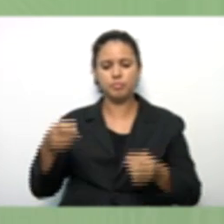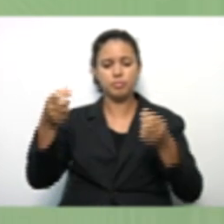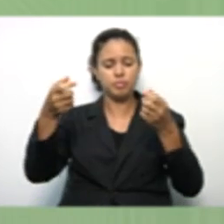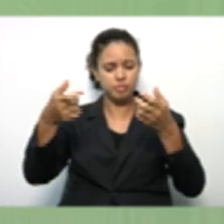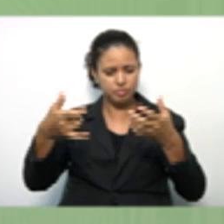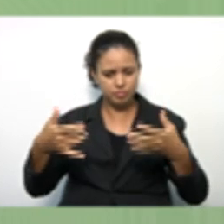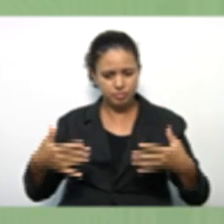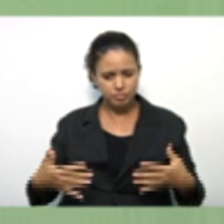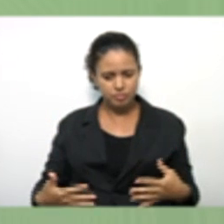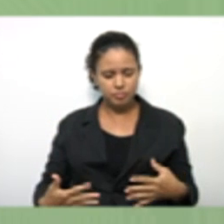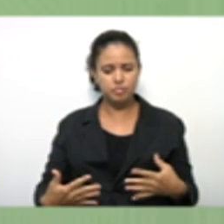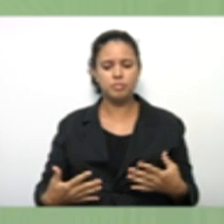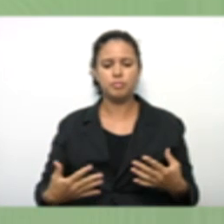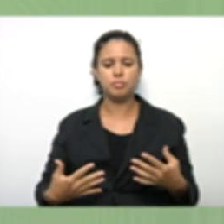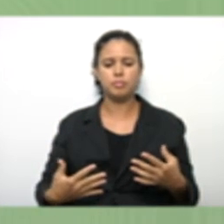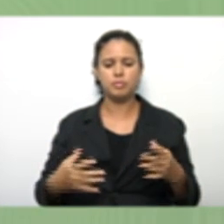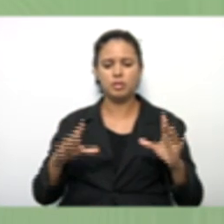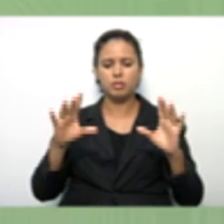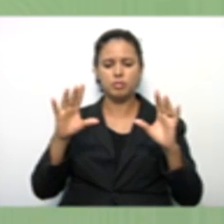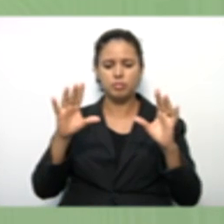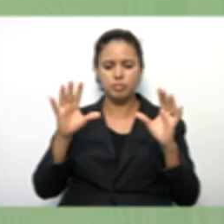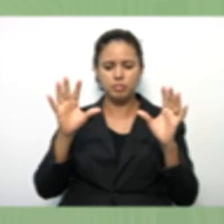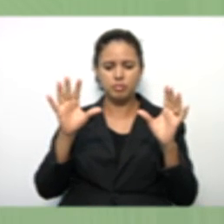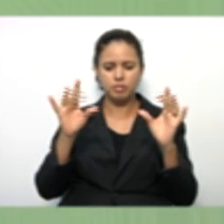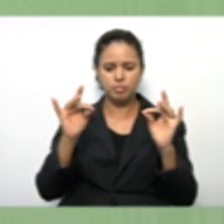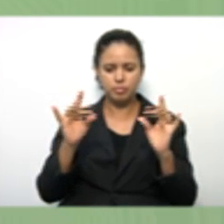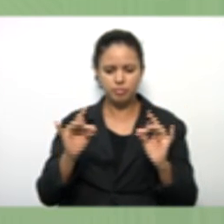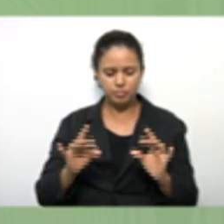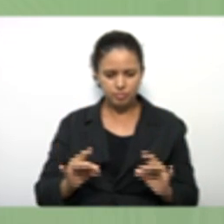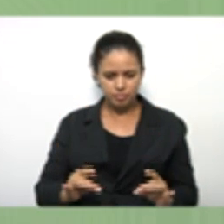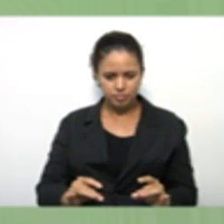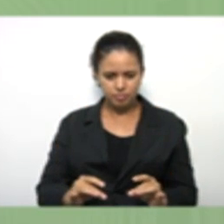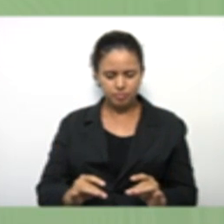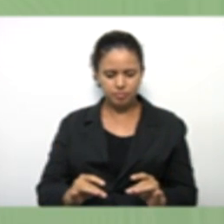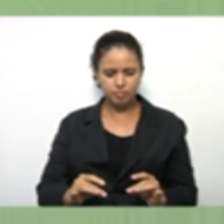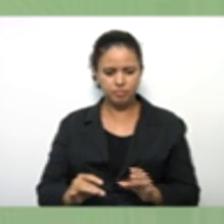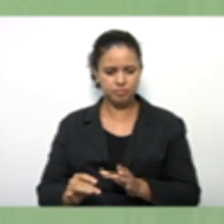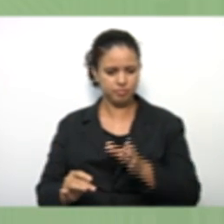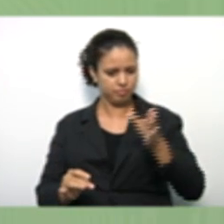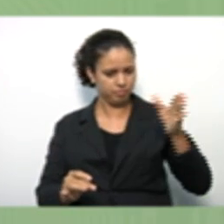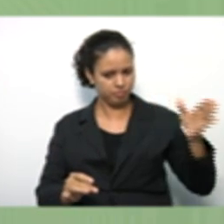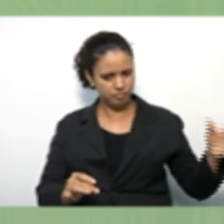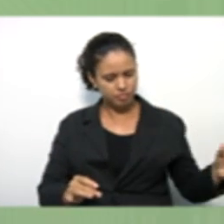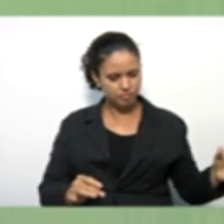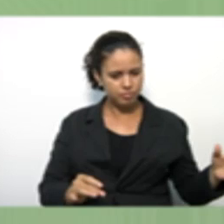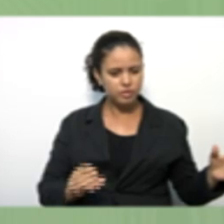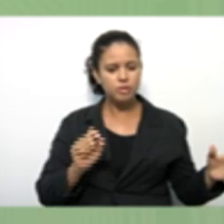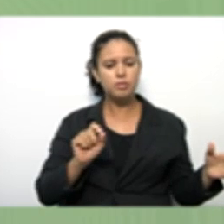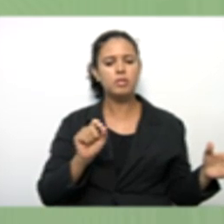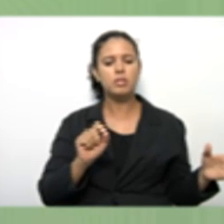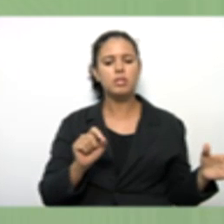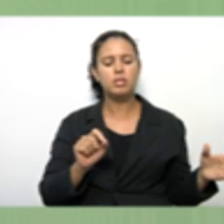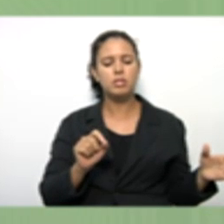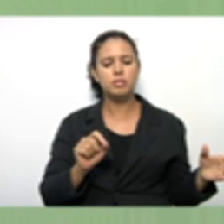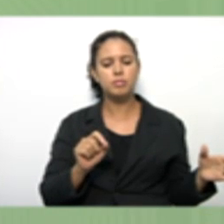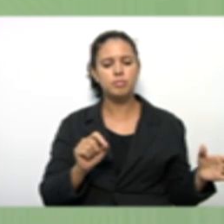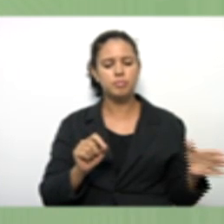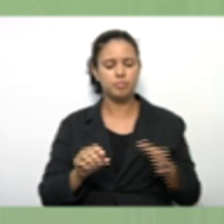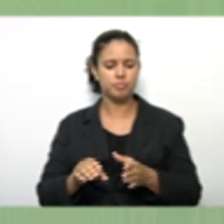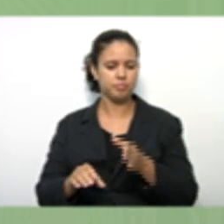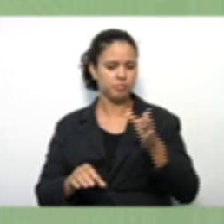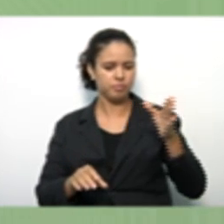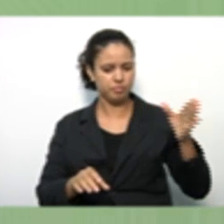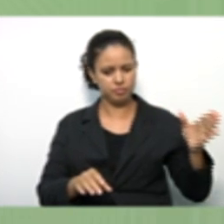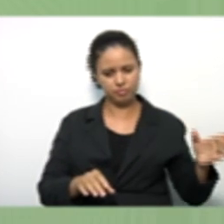redesenhou uma demonstração contábil, onde do lado esquerdo, onde estão bens, direitos e obrigações, bens e direitos, por favor, professora, lá no bens